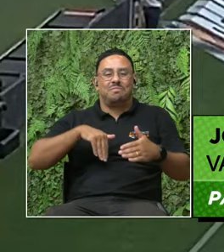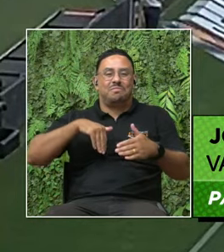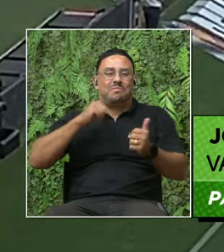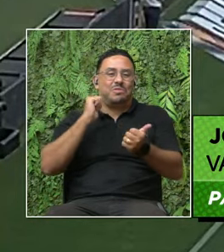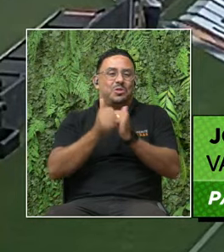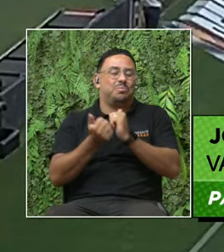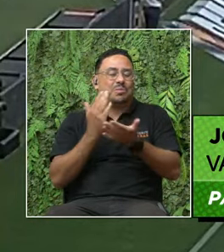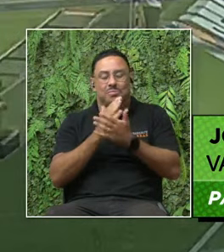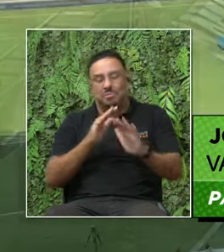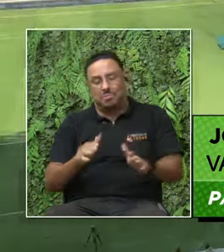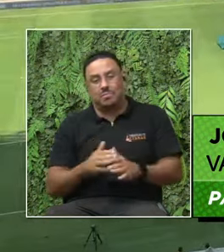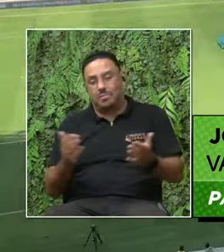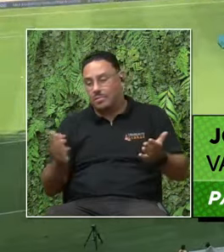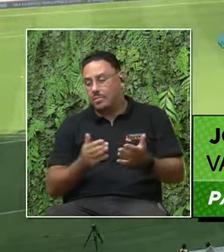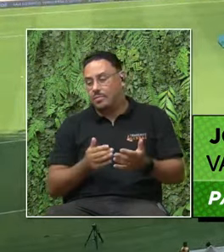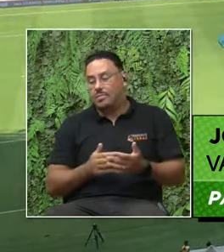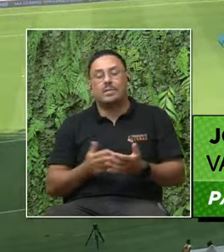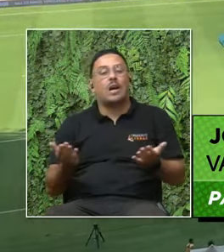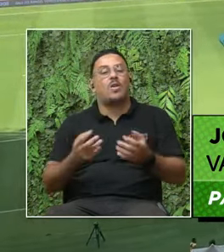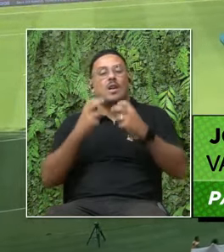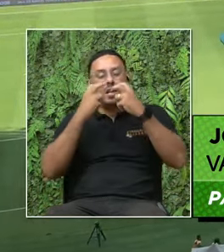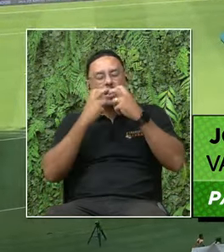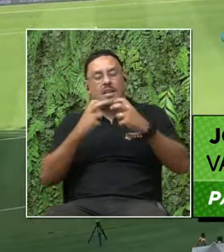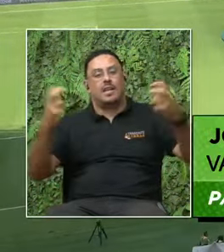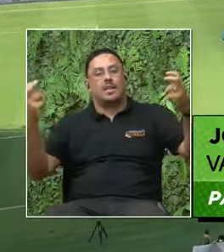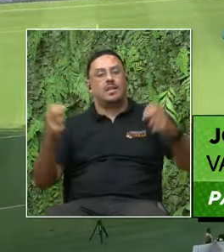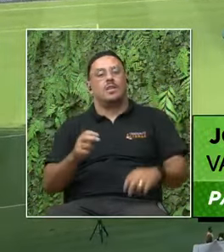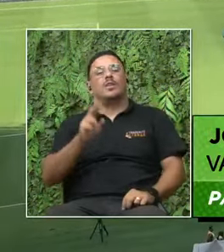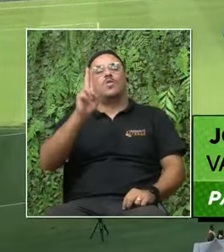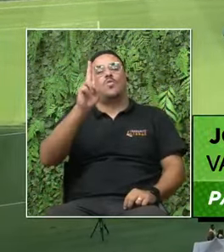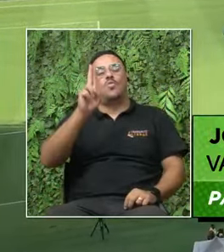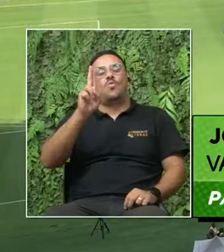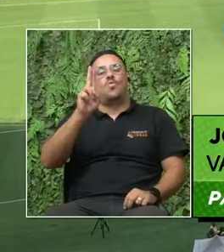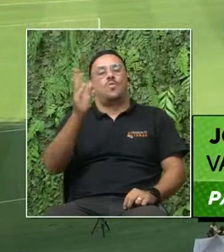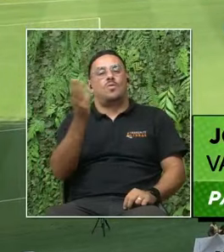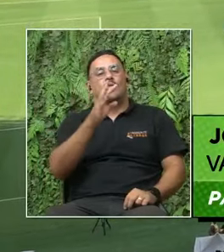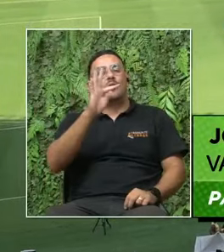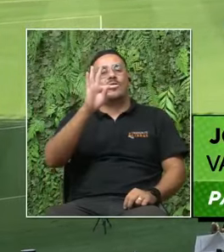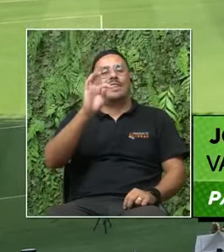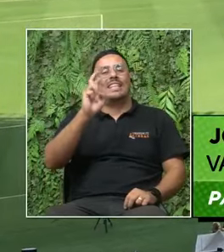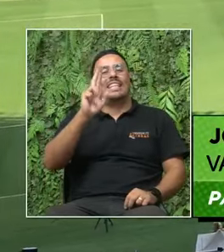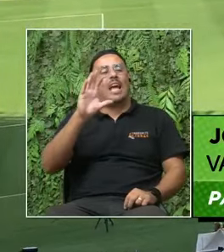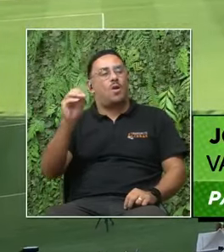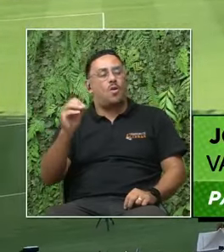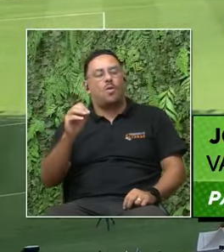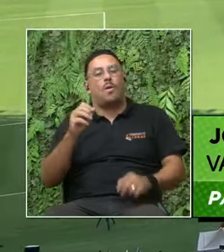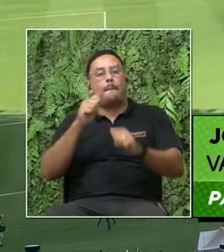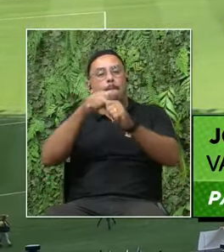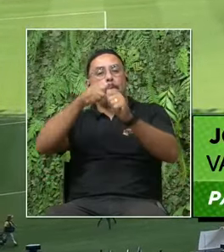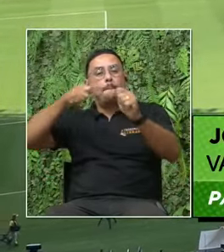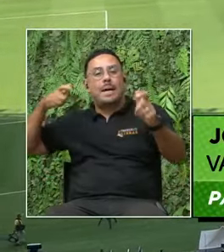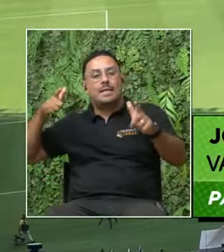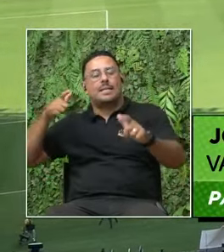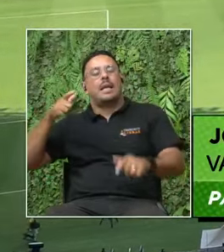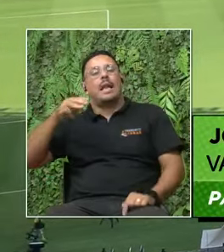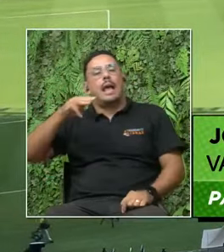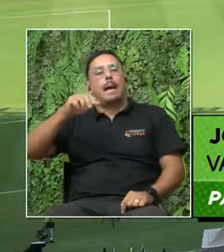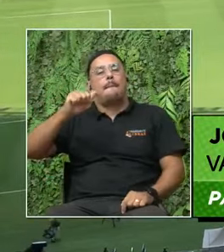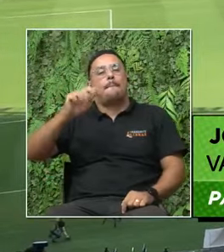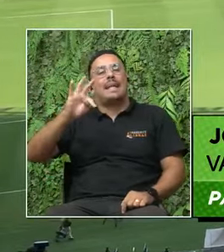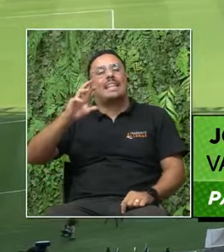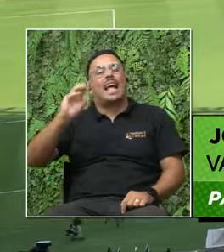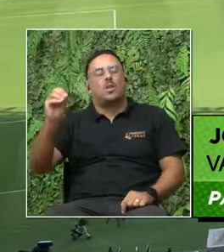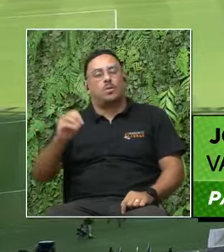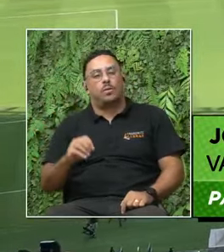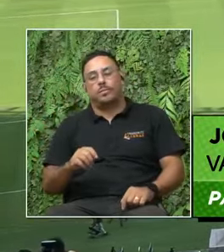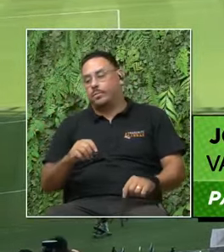e agora a torcida canta o terror O Marcelo é matador a música que a torcida cantava para ele quando ele julgava a